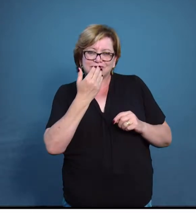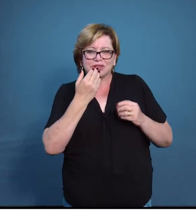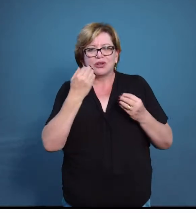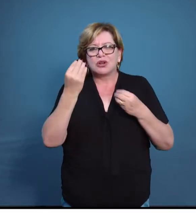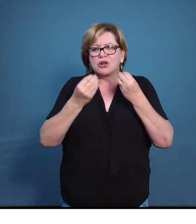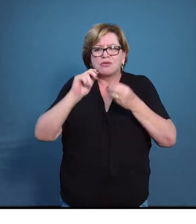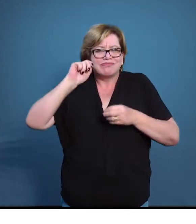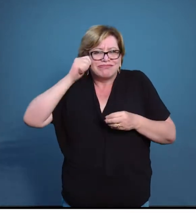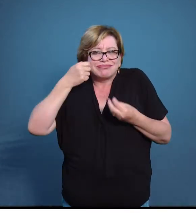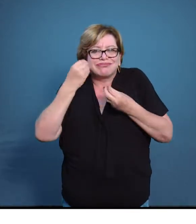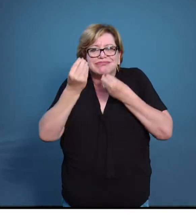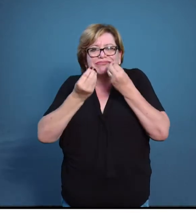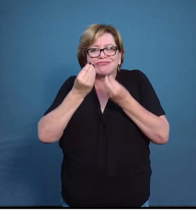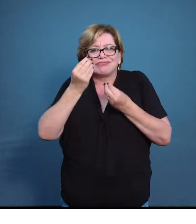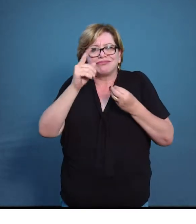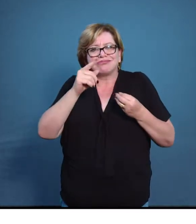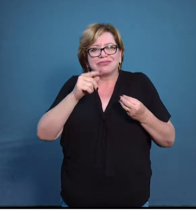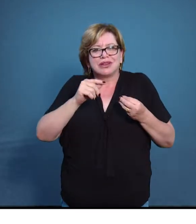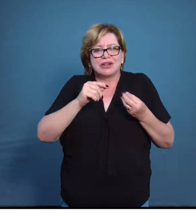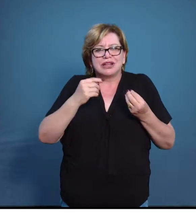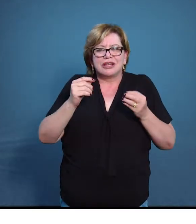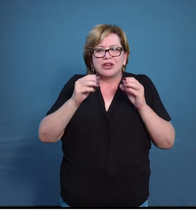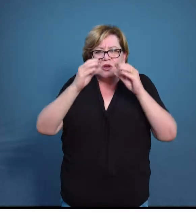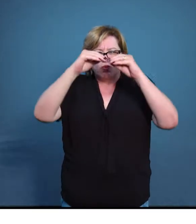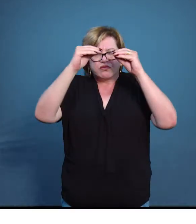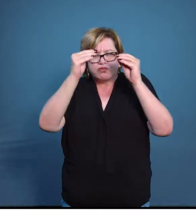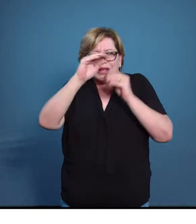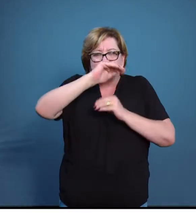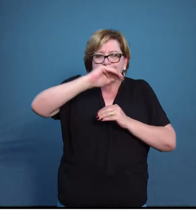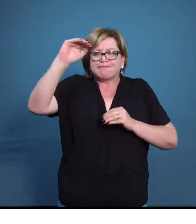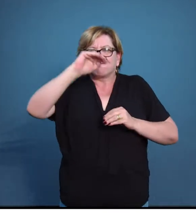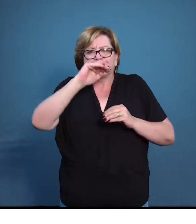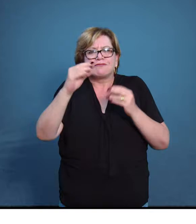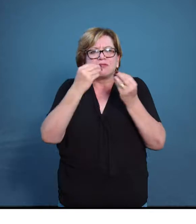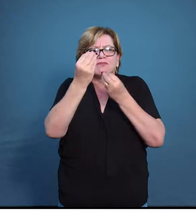são negras, como é a forma dessa linha.